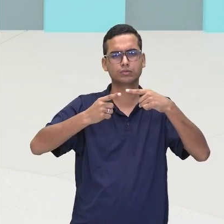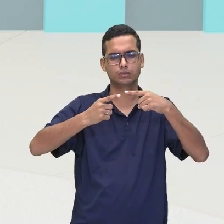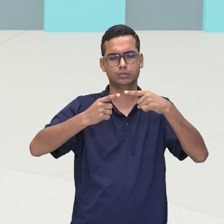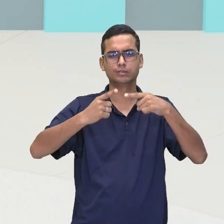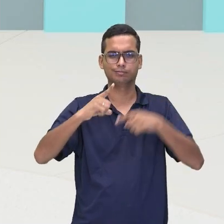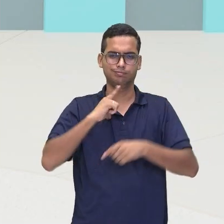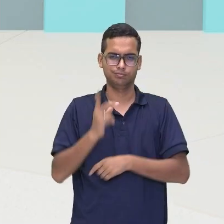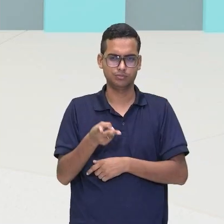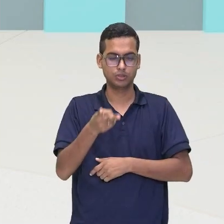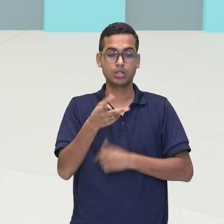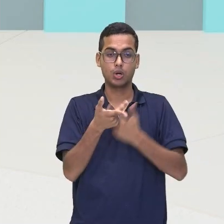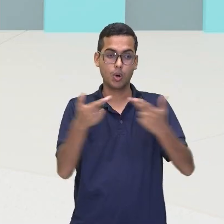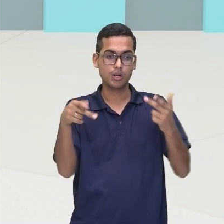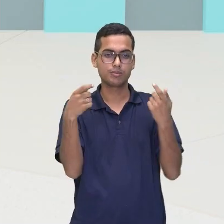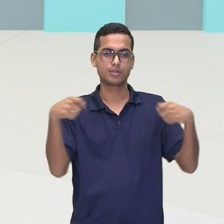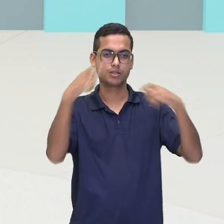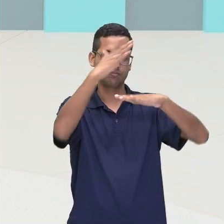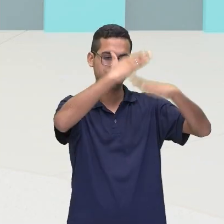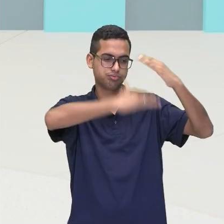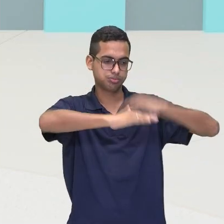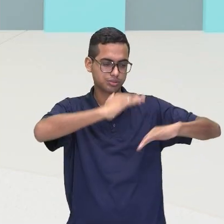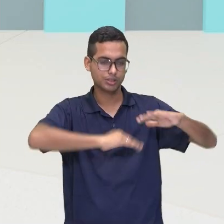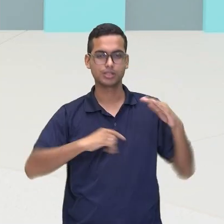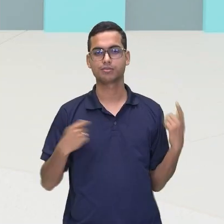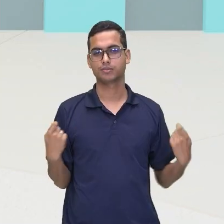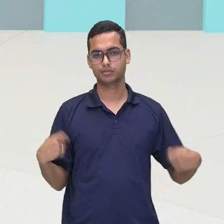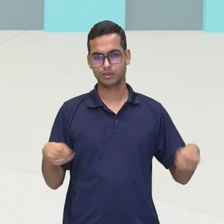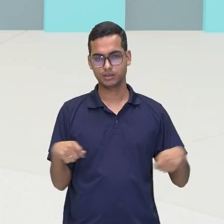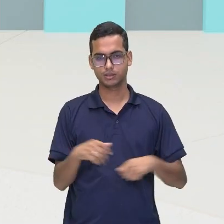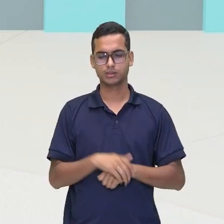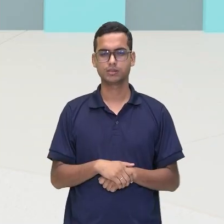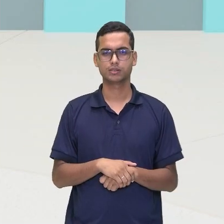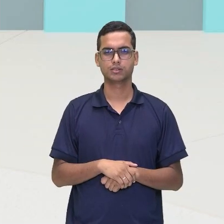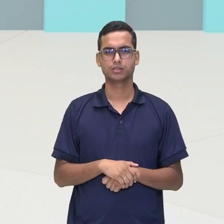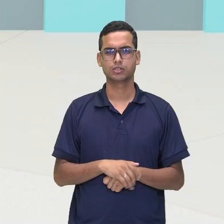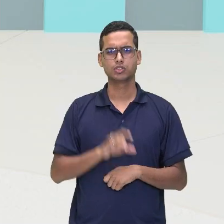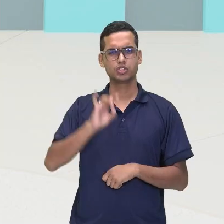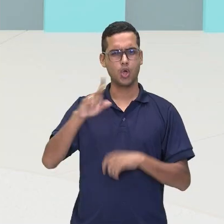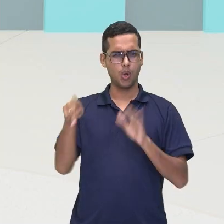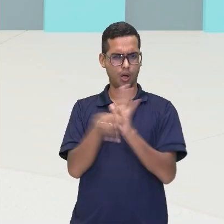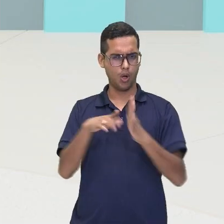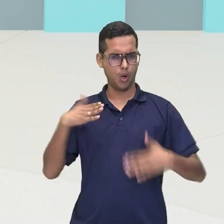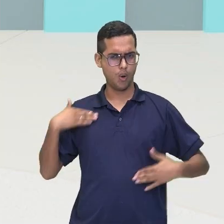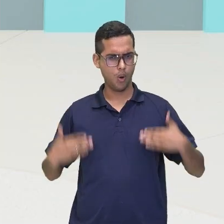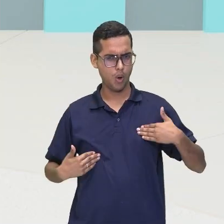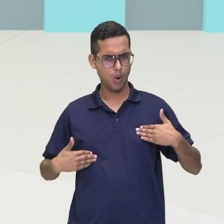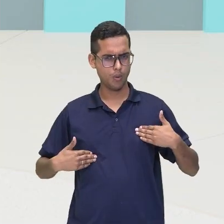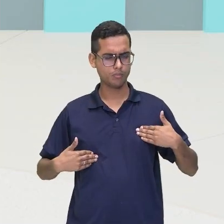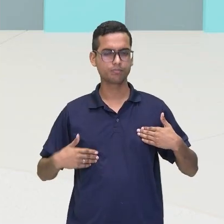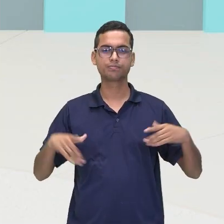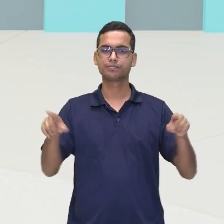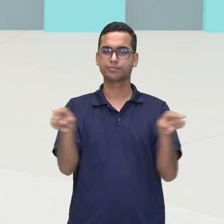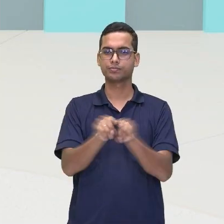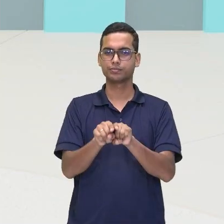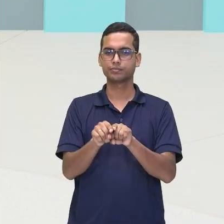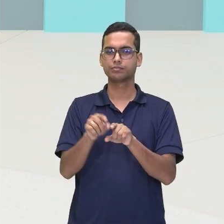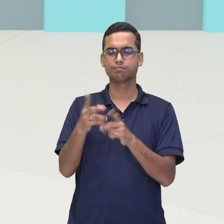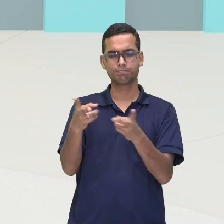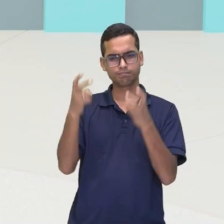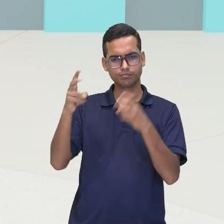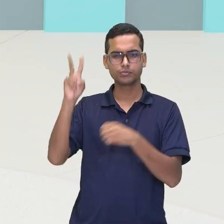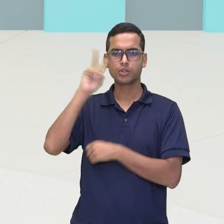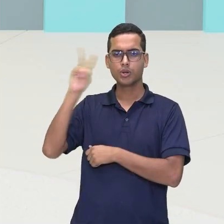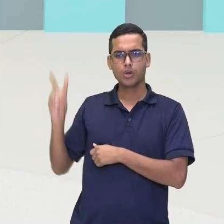necessárias. E aqui a gente não está falando desse corpo físico. Apesar de, ao longo da história,